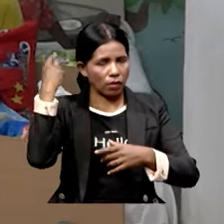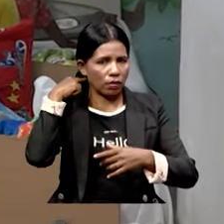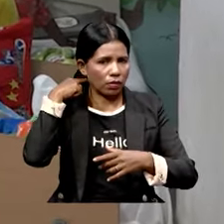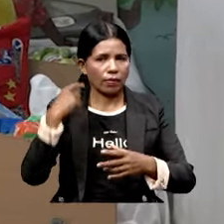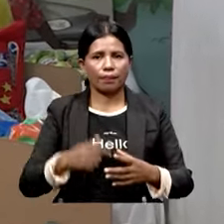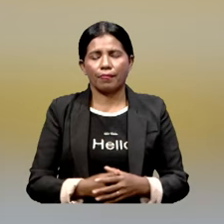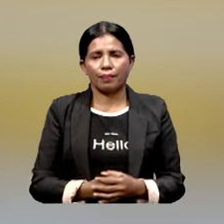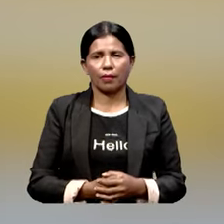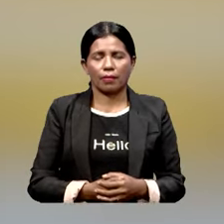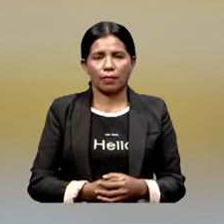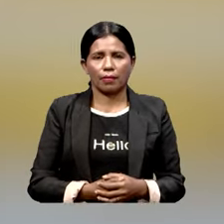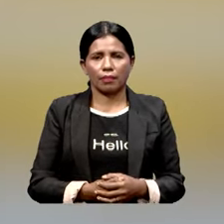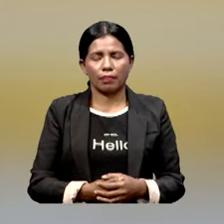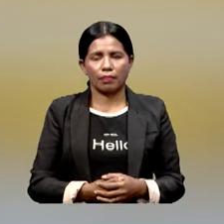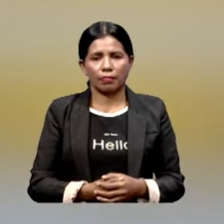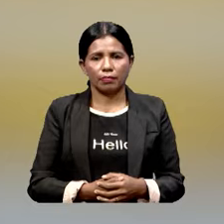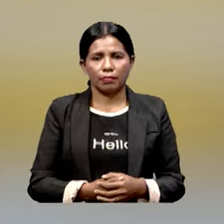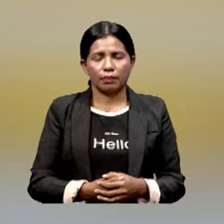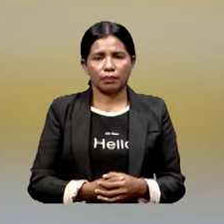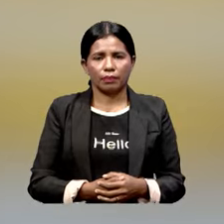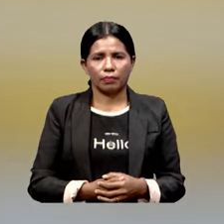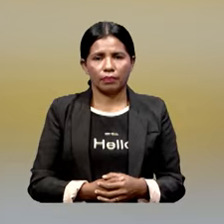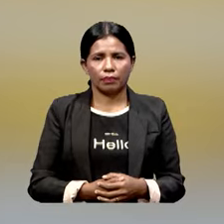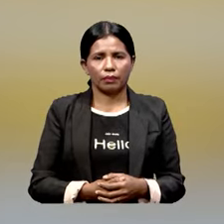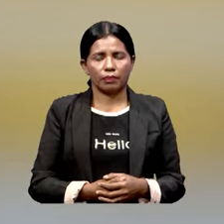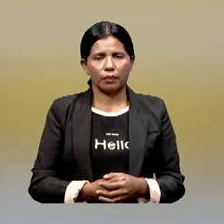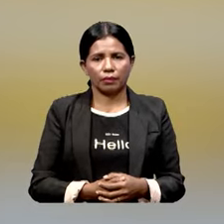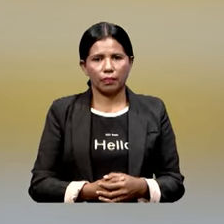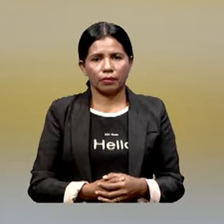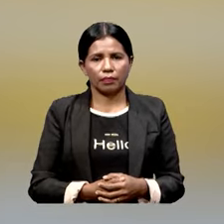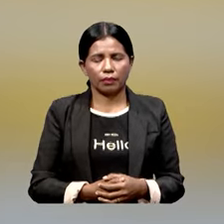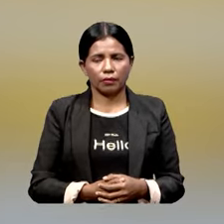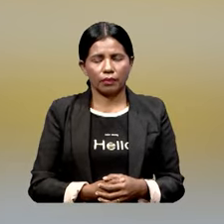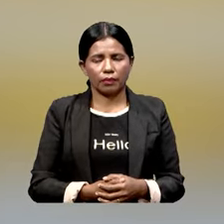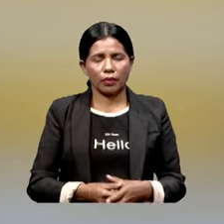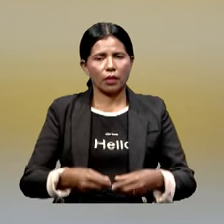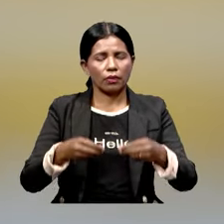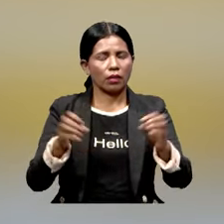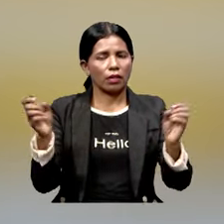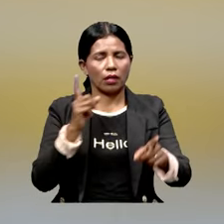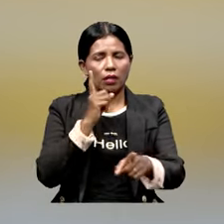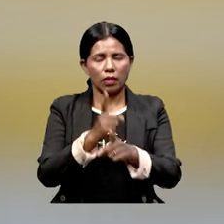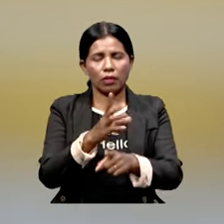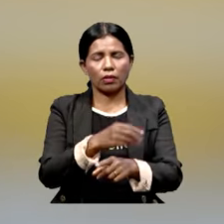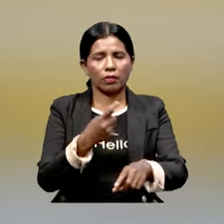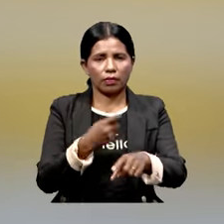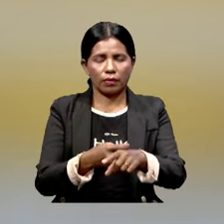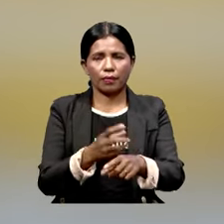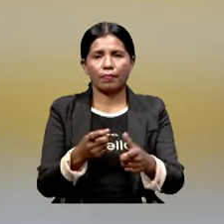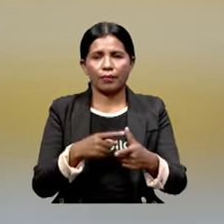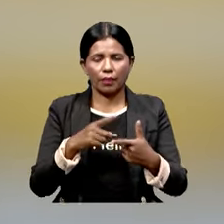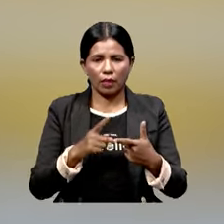Tuir observação no si médico Timoruan sira, médico especialista ne, fo diagnose la los no fo tratamento ne